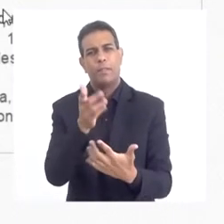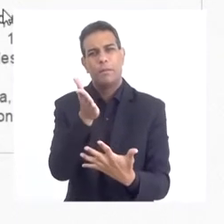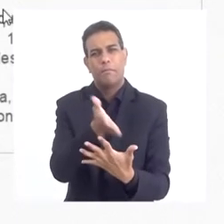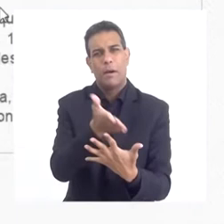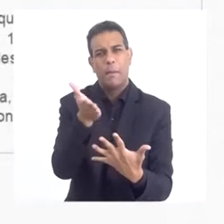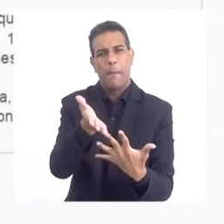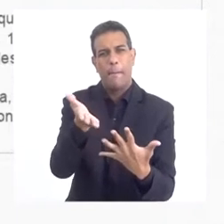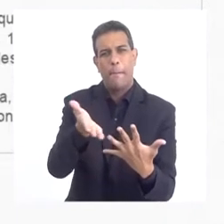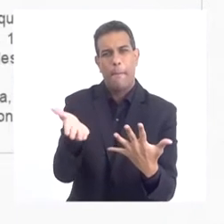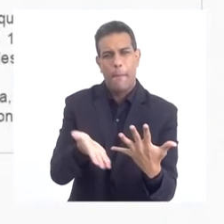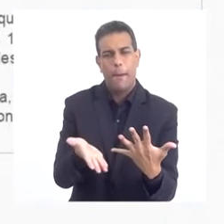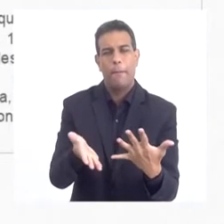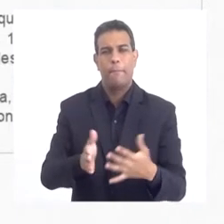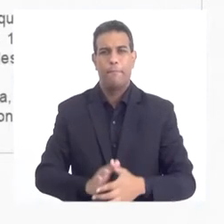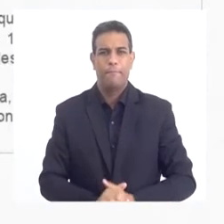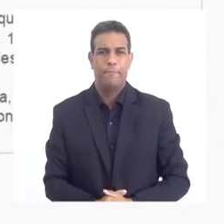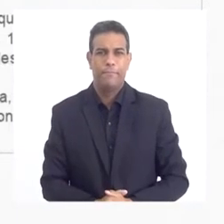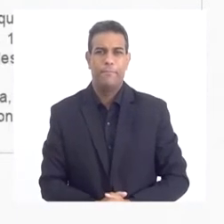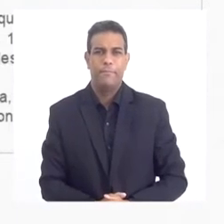bem, bem pequenos.